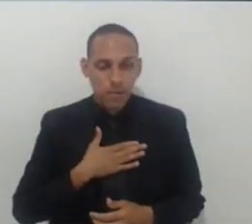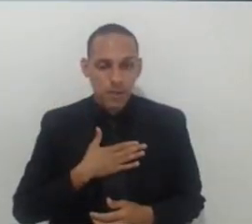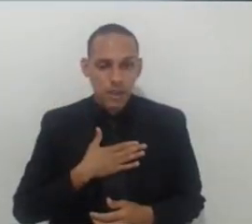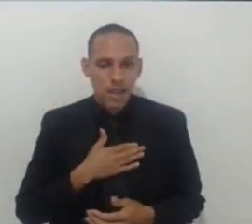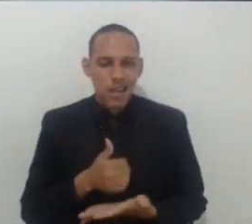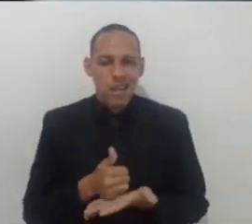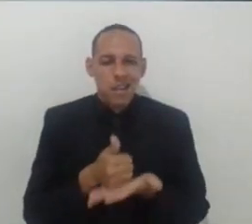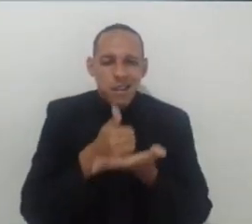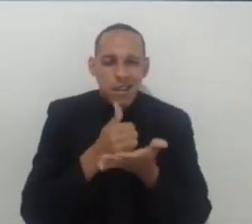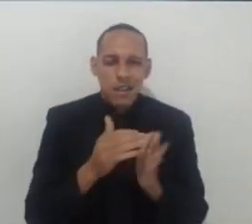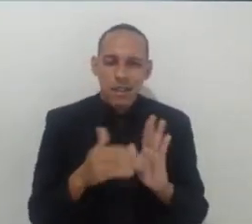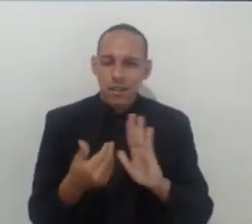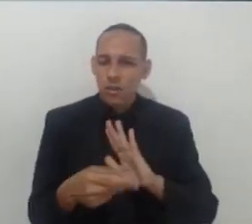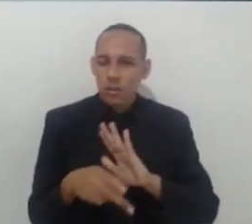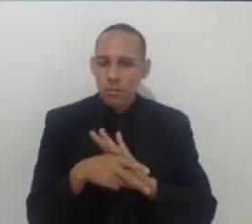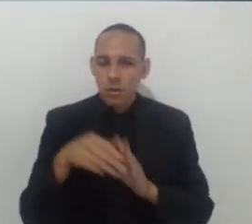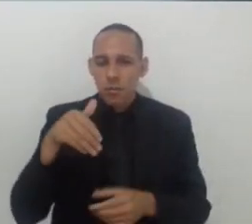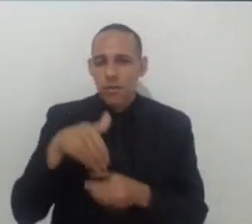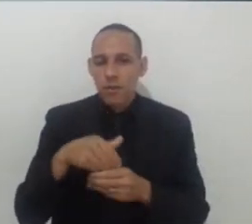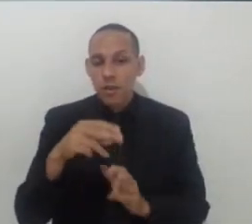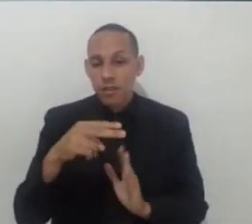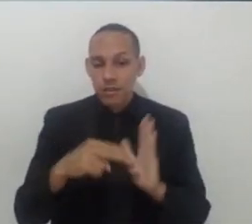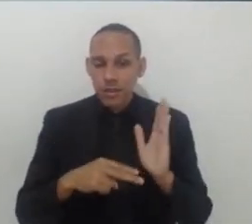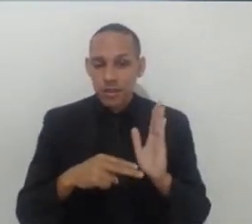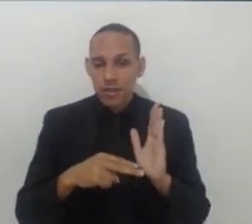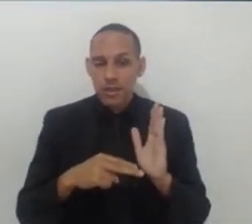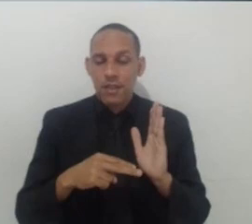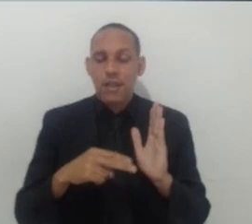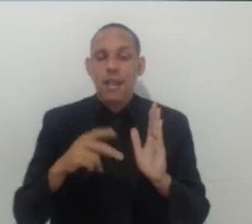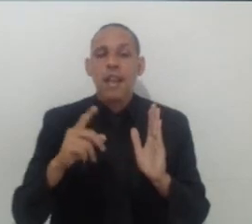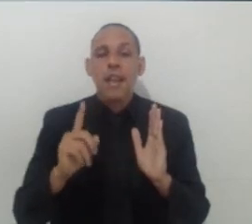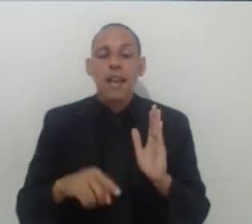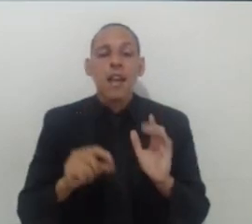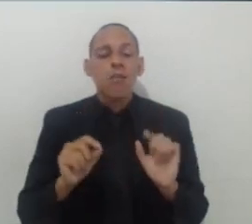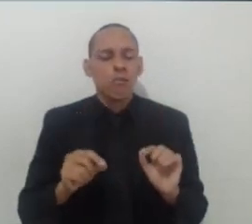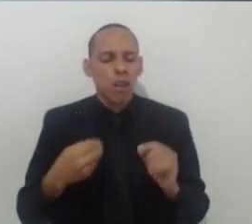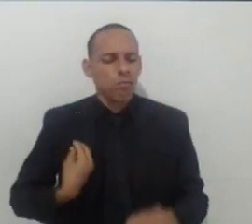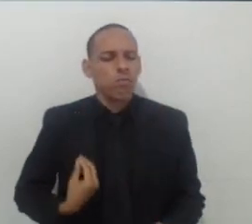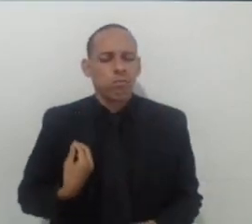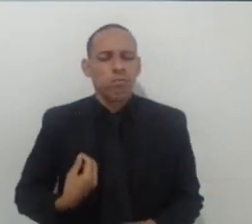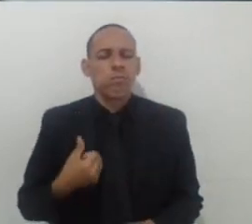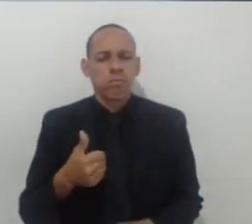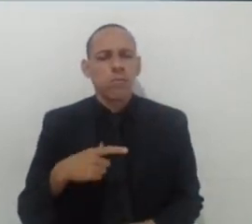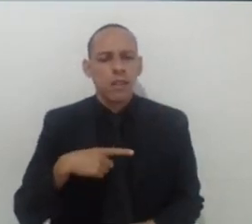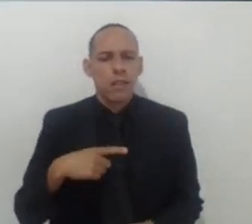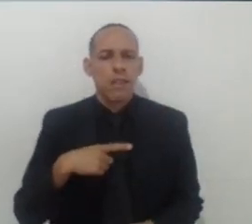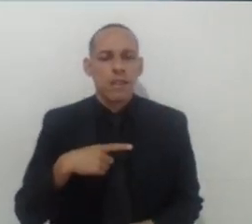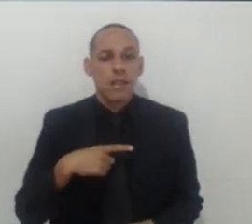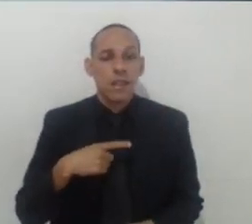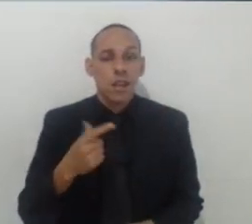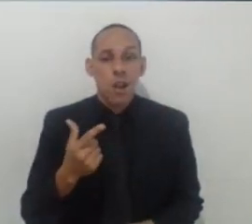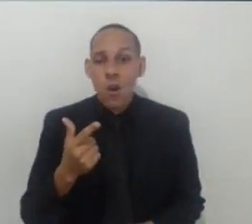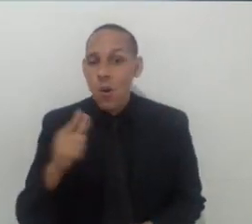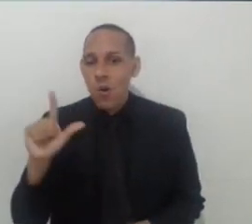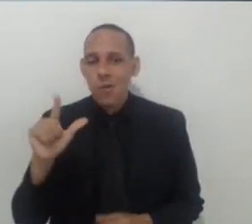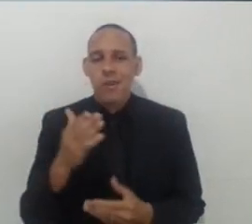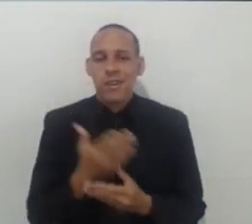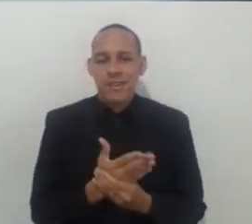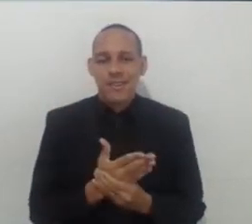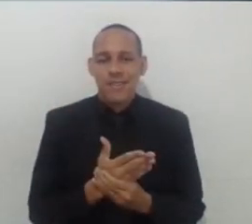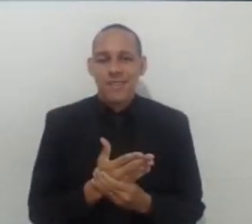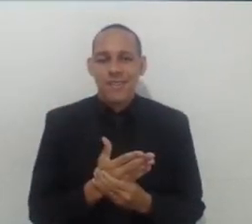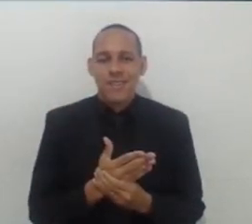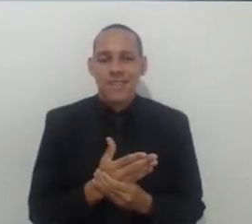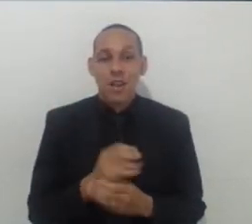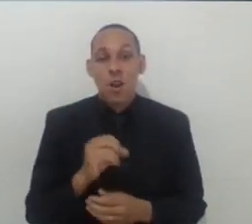do voto vista seria, a meu ver, válida em outra circunstância, em outro processo ou na fase de